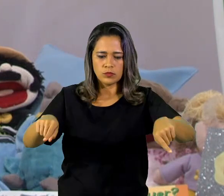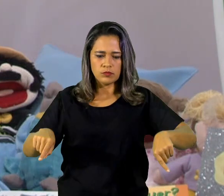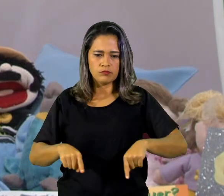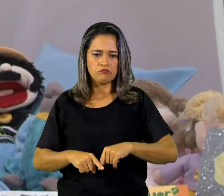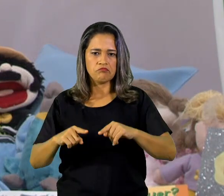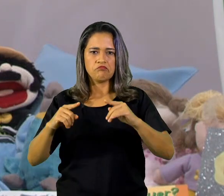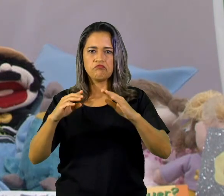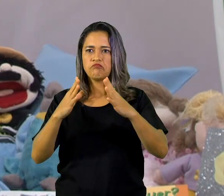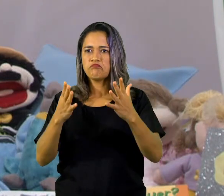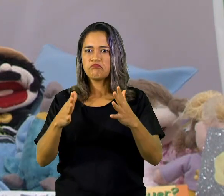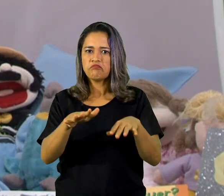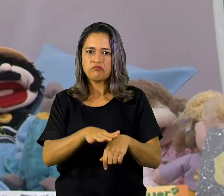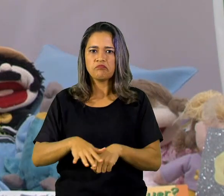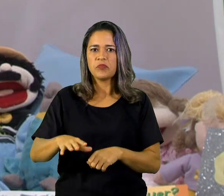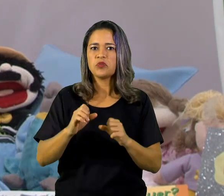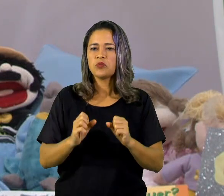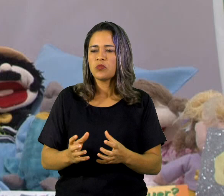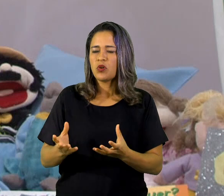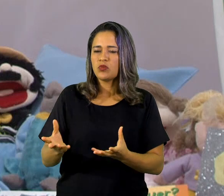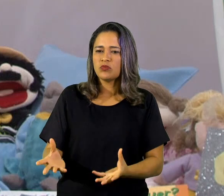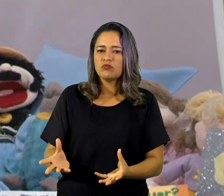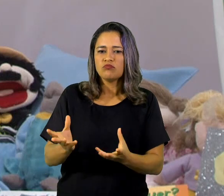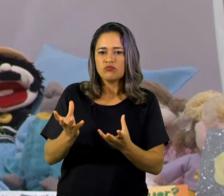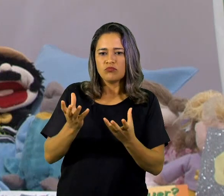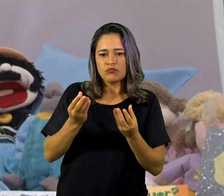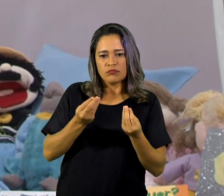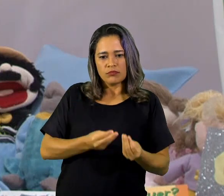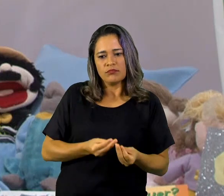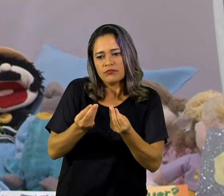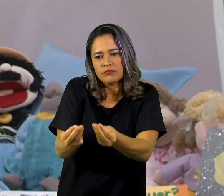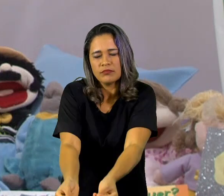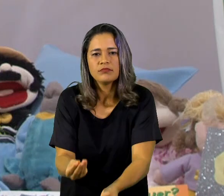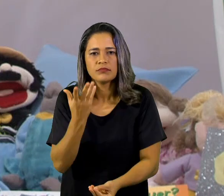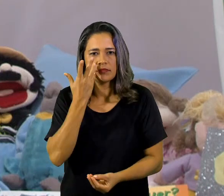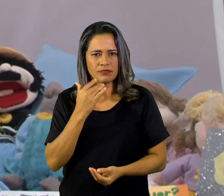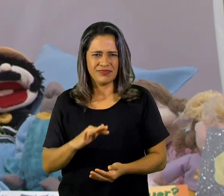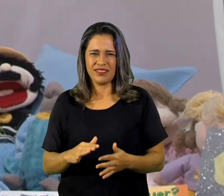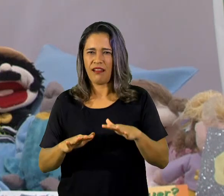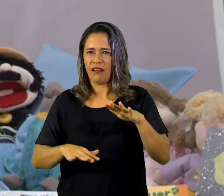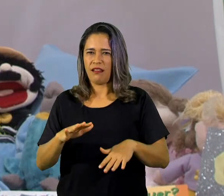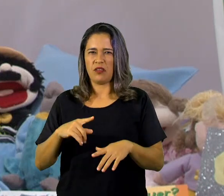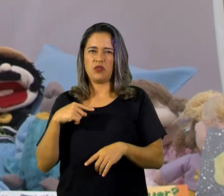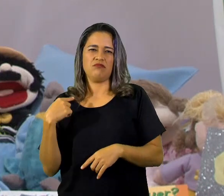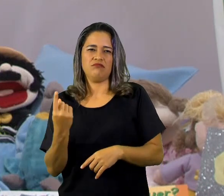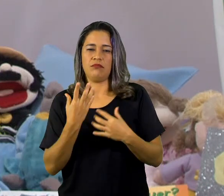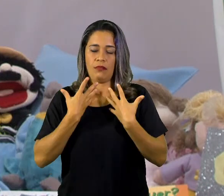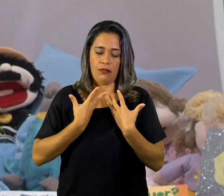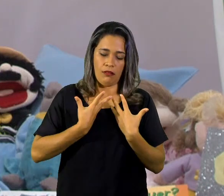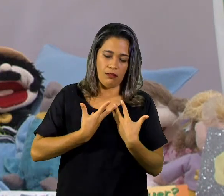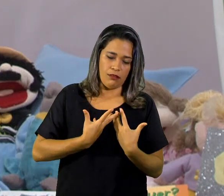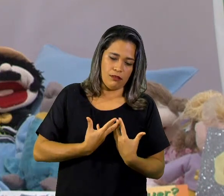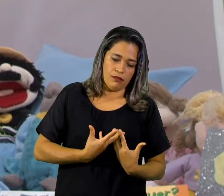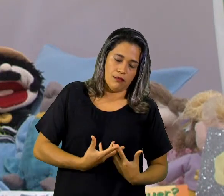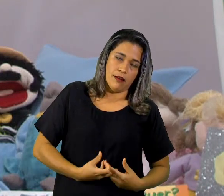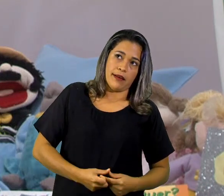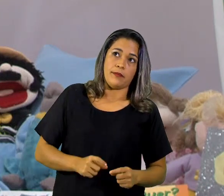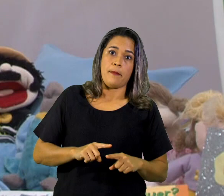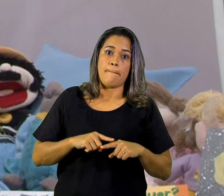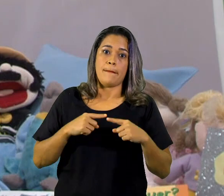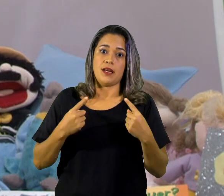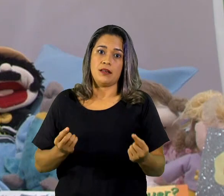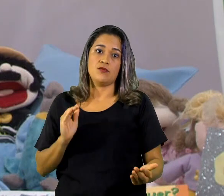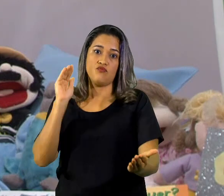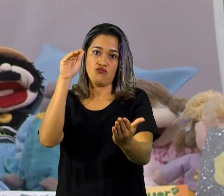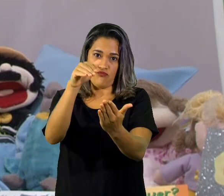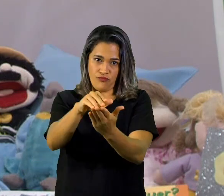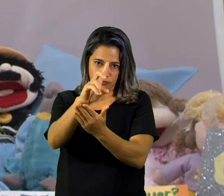minha criança? Às vezes, estamos imersos na rotina, estamos cansados, mas ao final do dia,